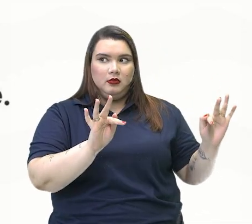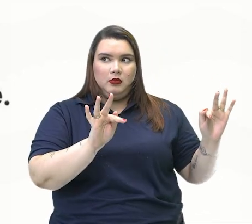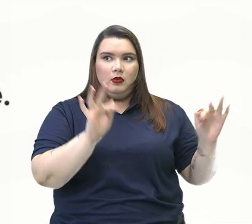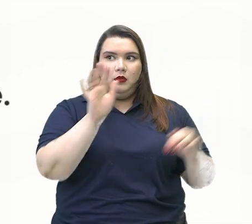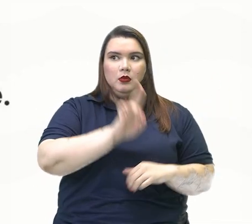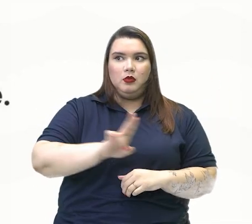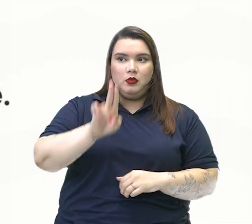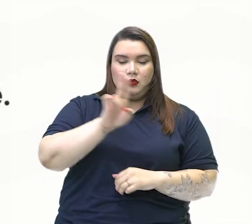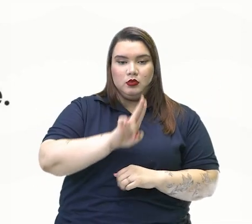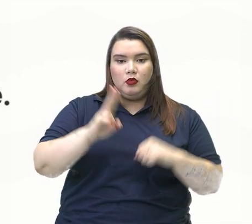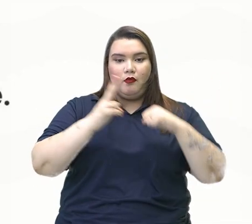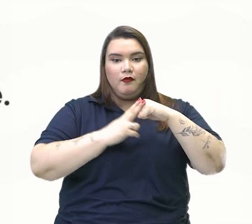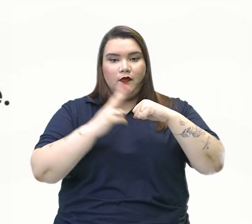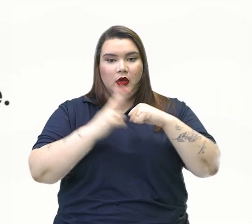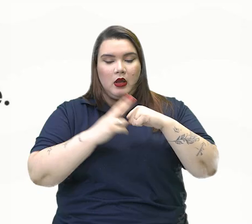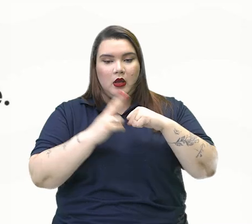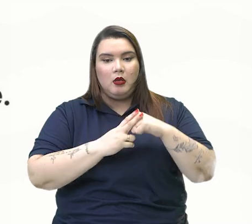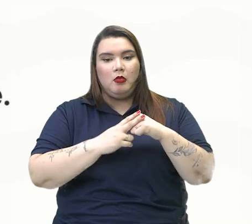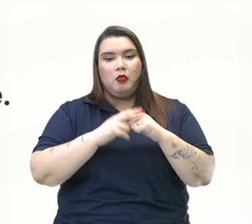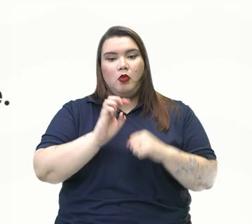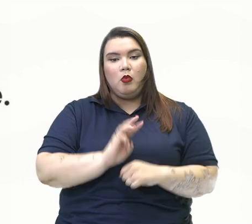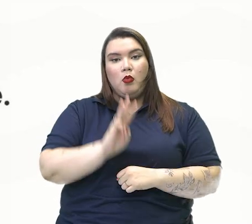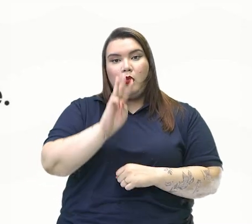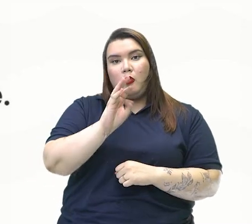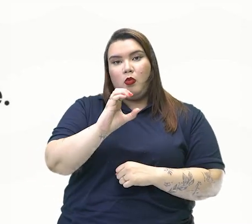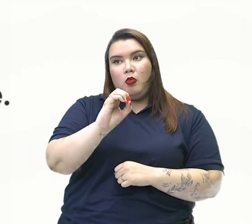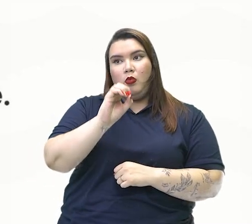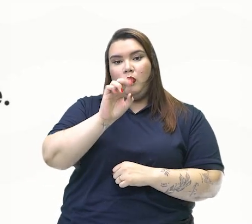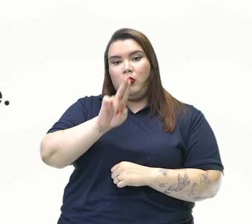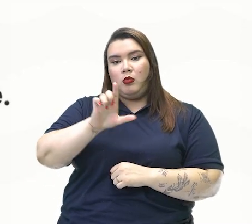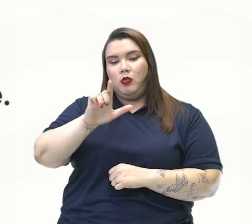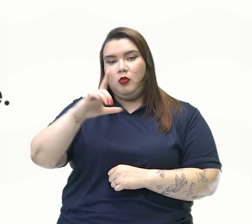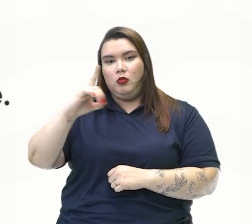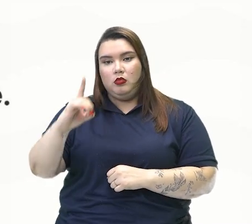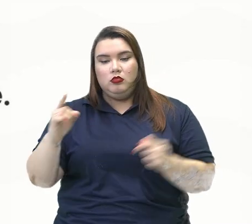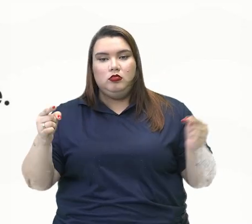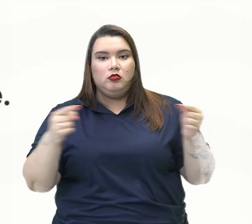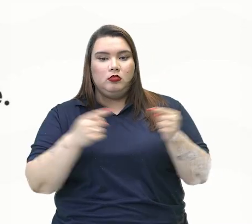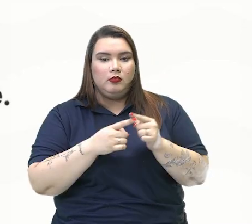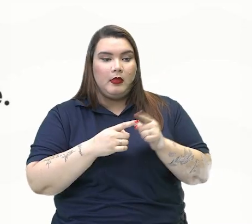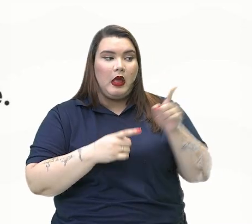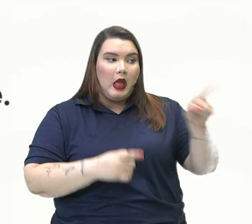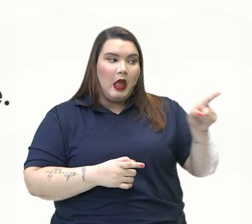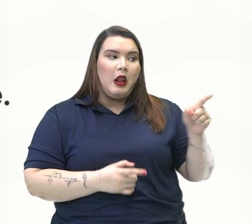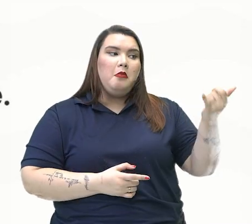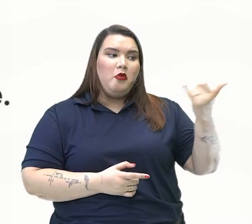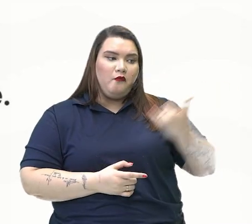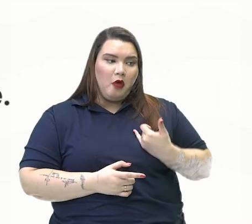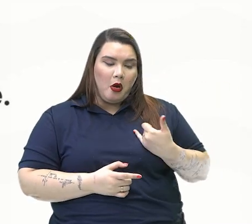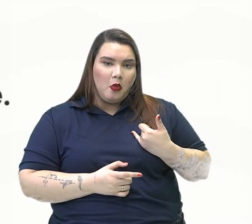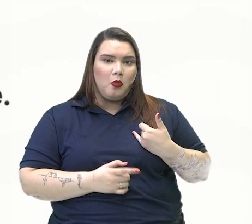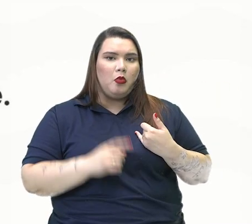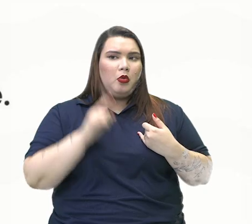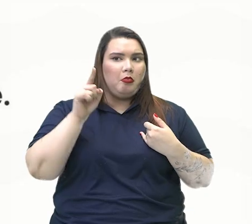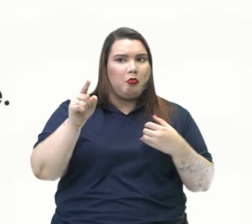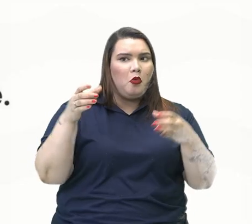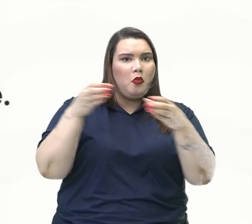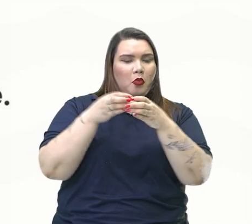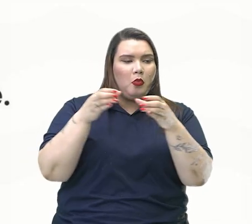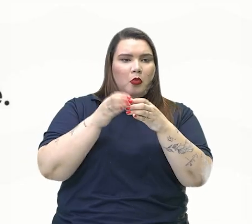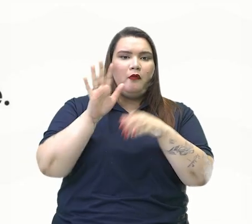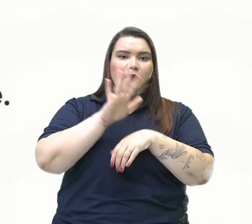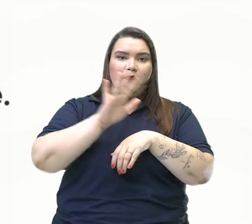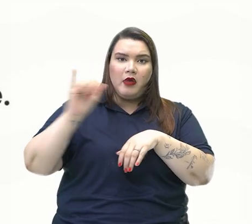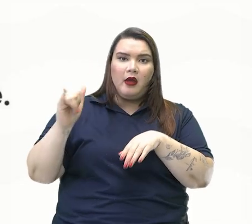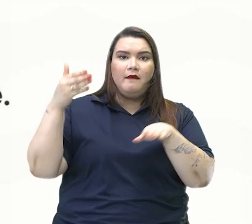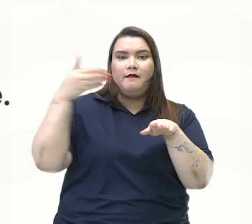utilizar o verbo modal would. Então, ela disse que eles viriam. Então, eles virão, futuro.